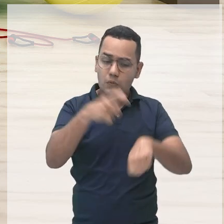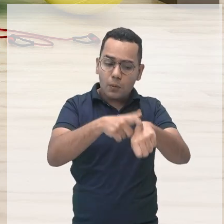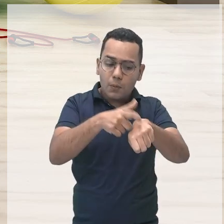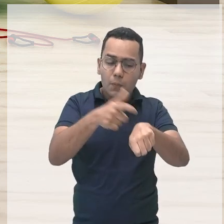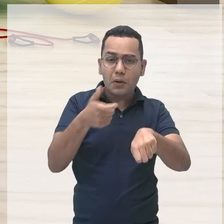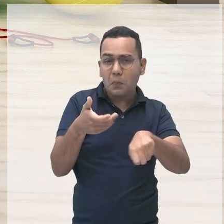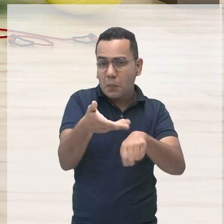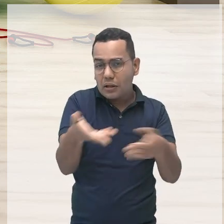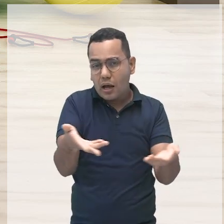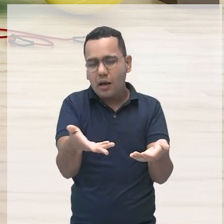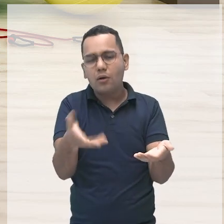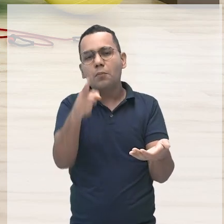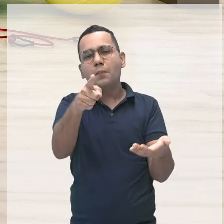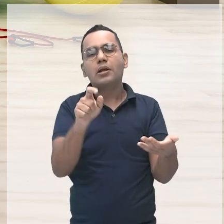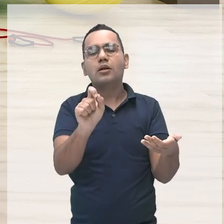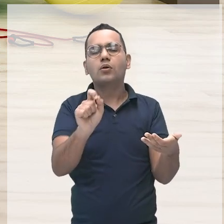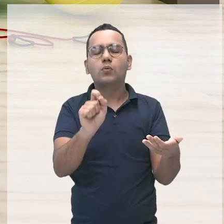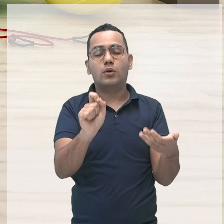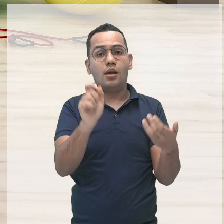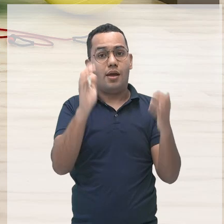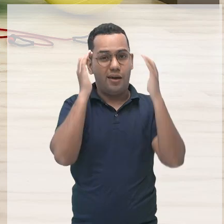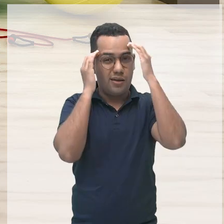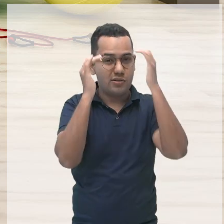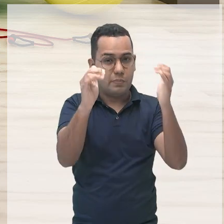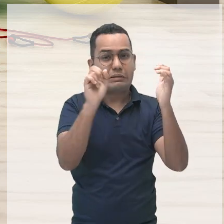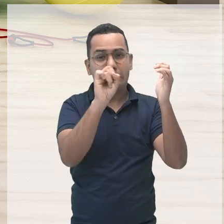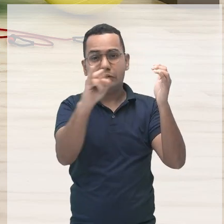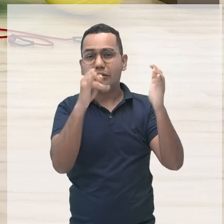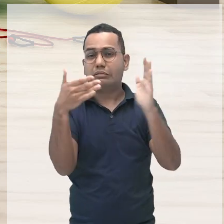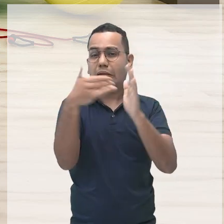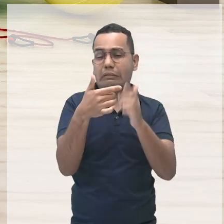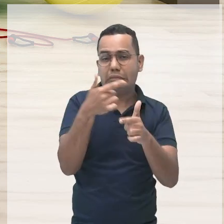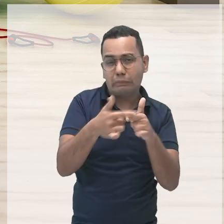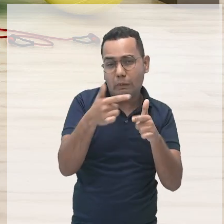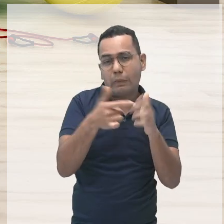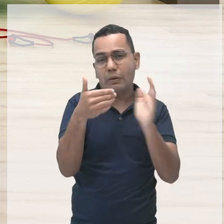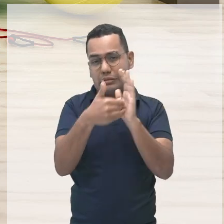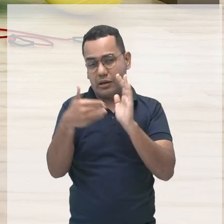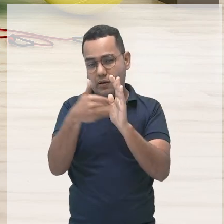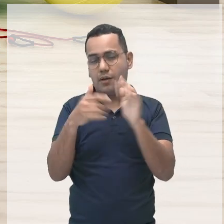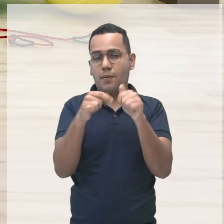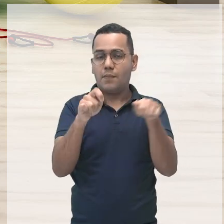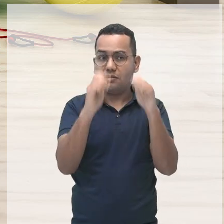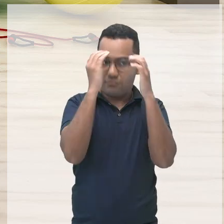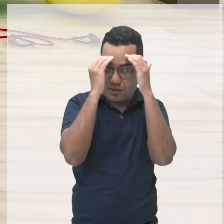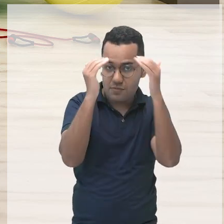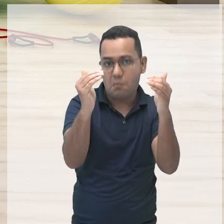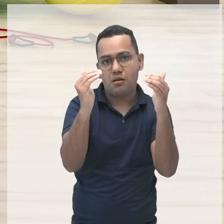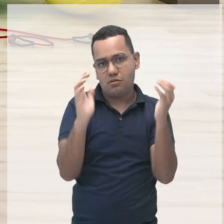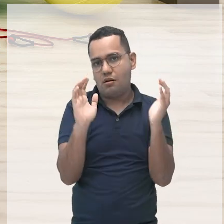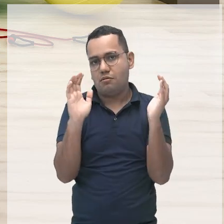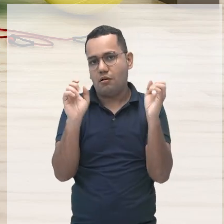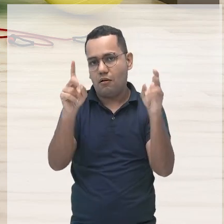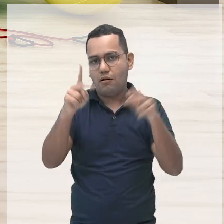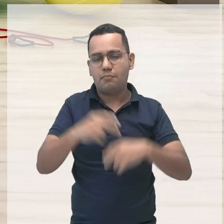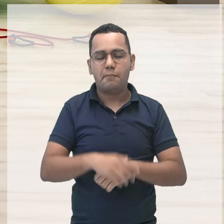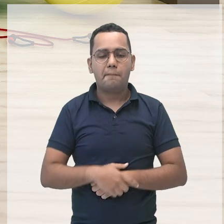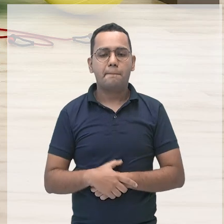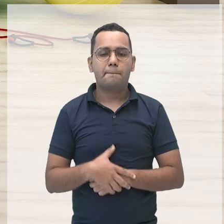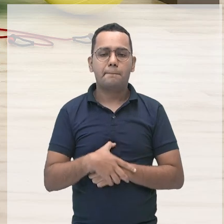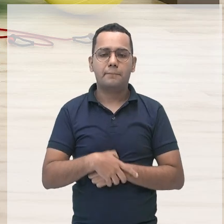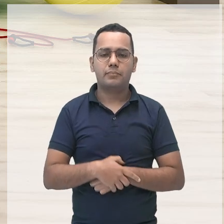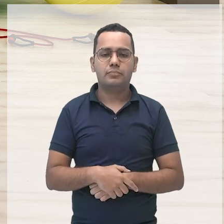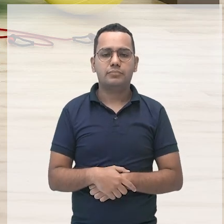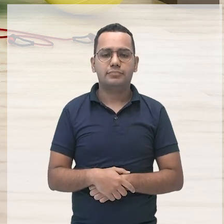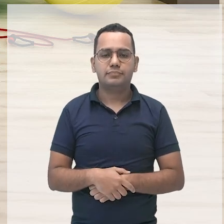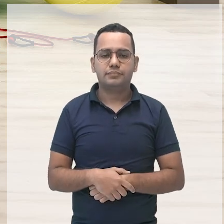do aluno, mas respeitando também o seu condicionamento físico, tá bom? Ok. Então, outro exercício